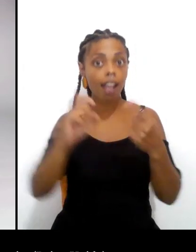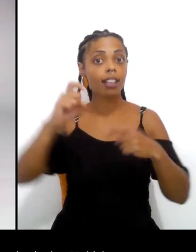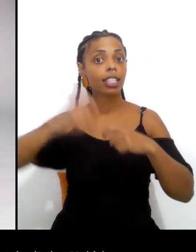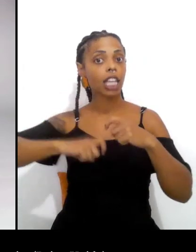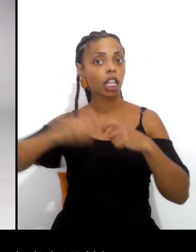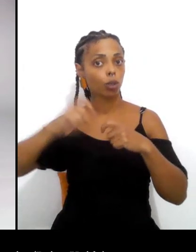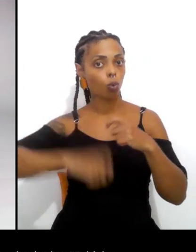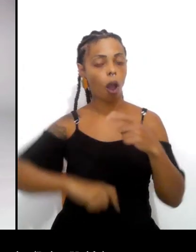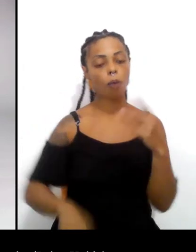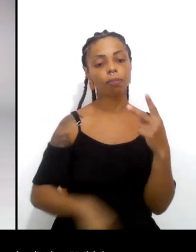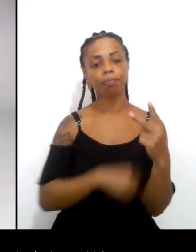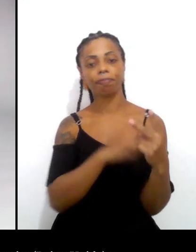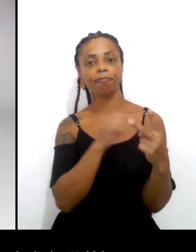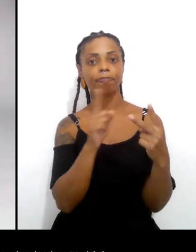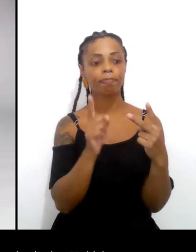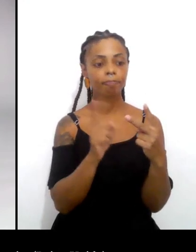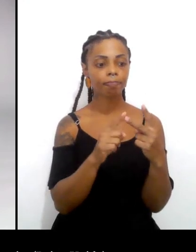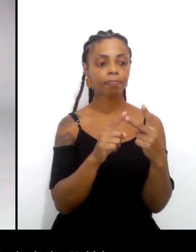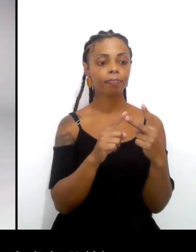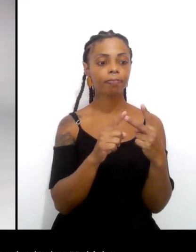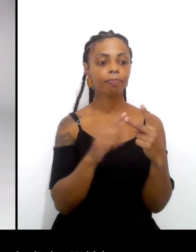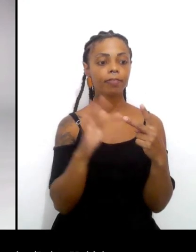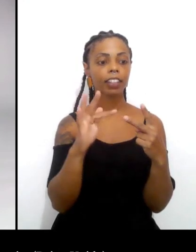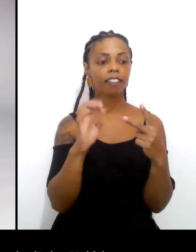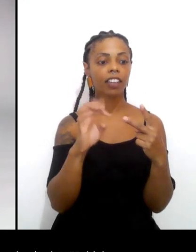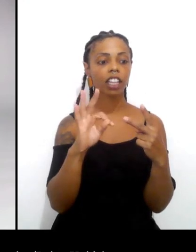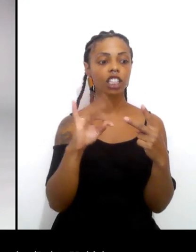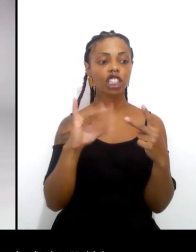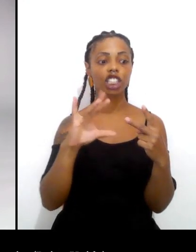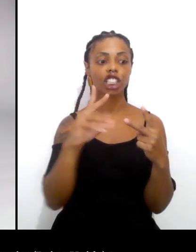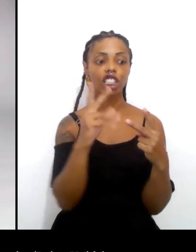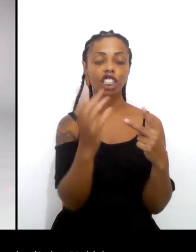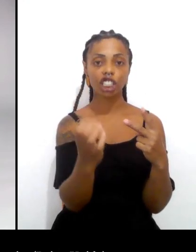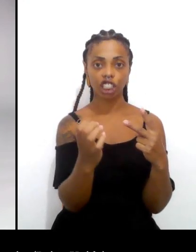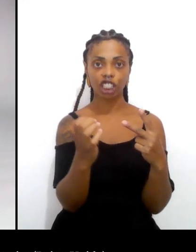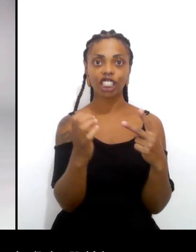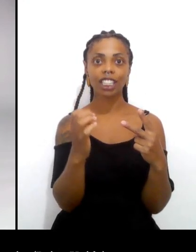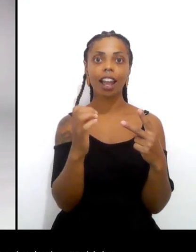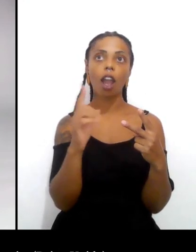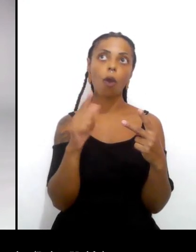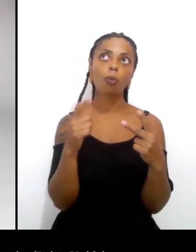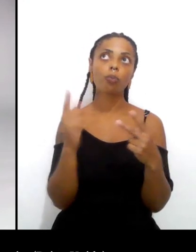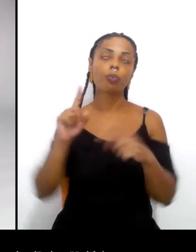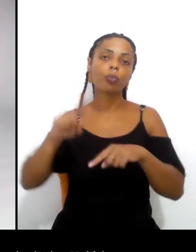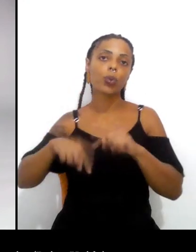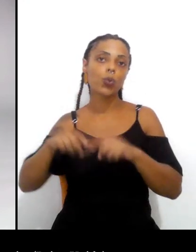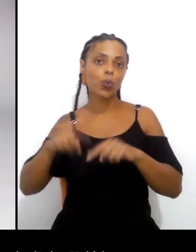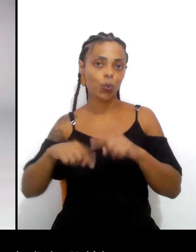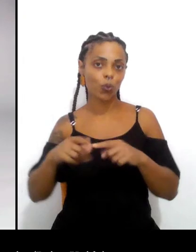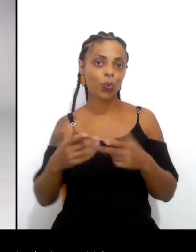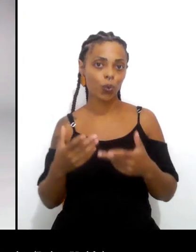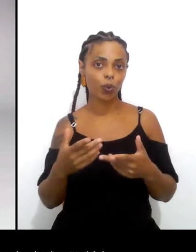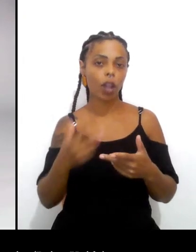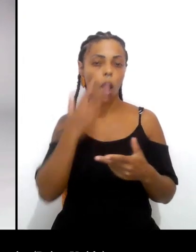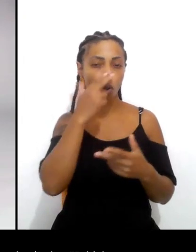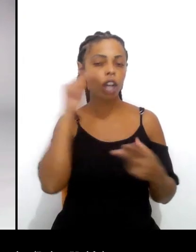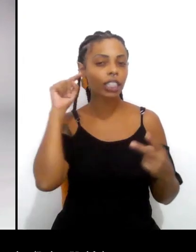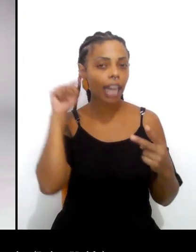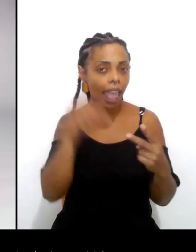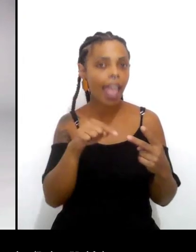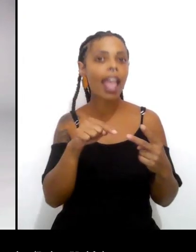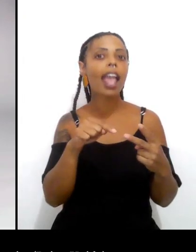o outro é o fetiche como commodith eu acho que é aqui que as coisas